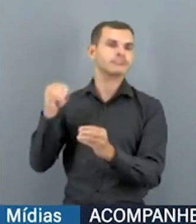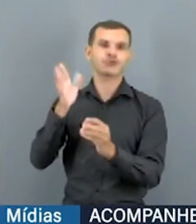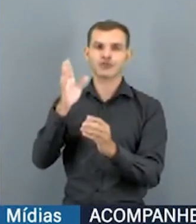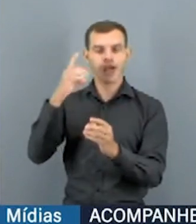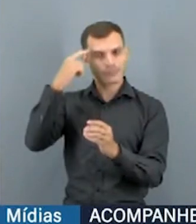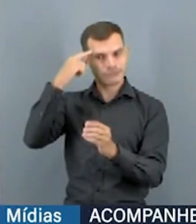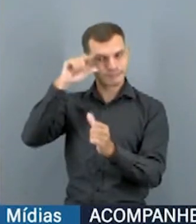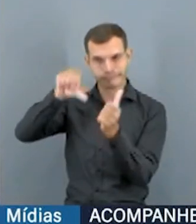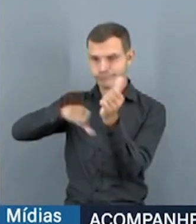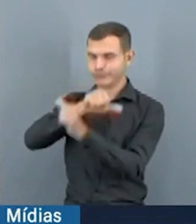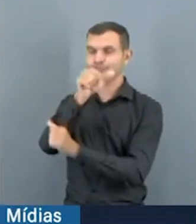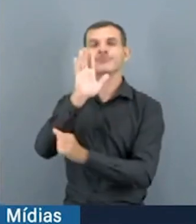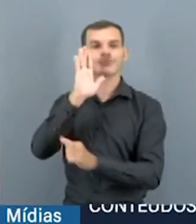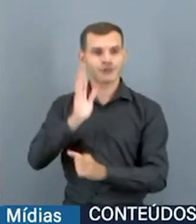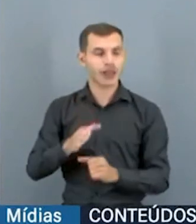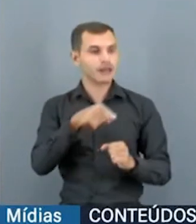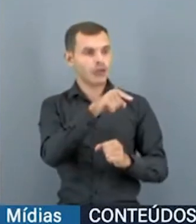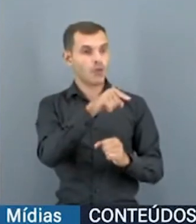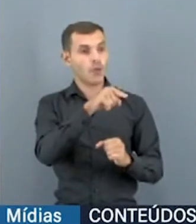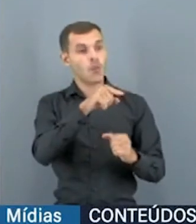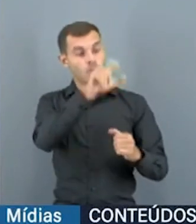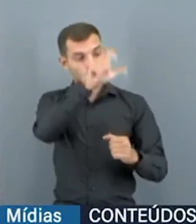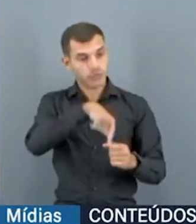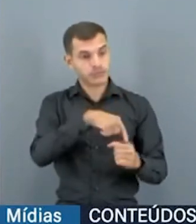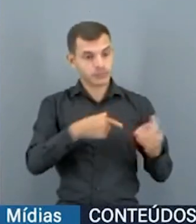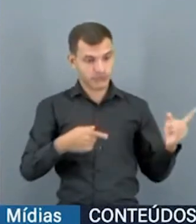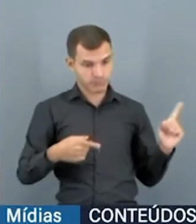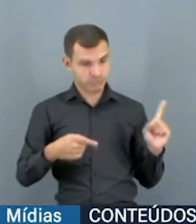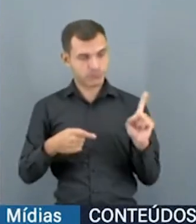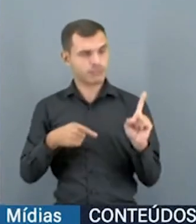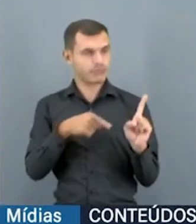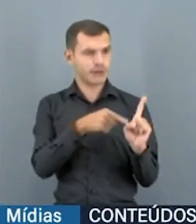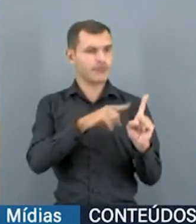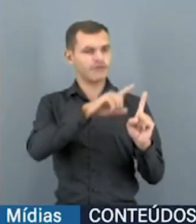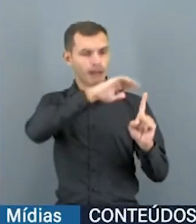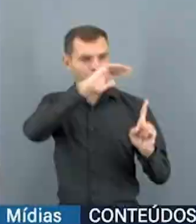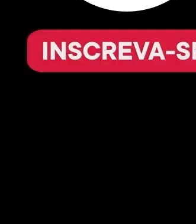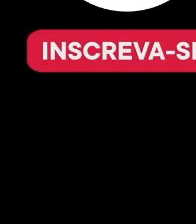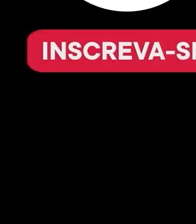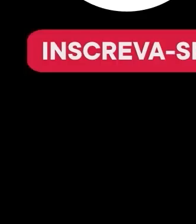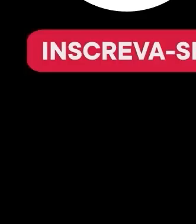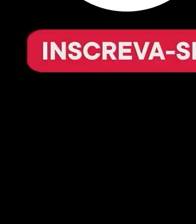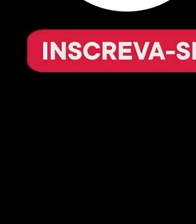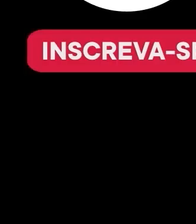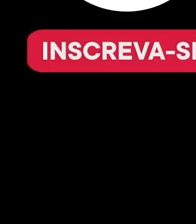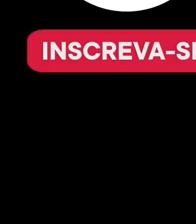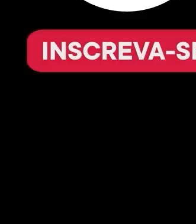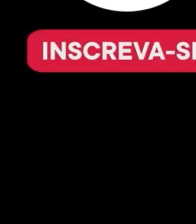sair dessa sessão menor do que o senhor entrou. O senhor é um grande homem. Que Deus lhe abençoe.